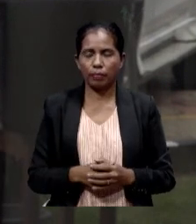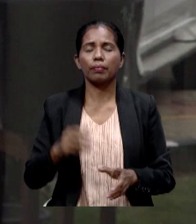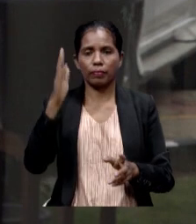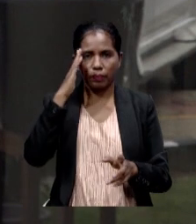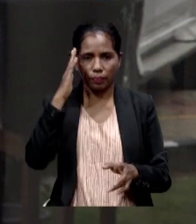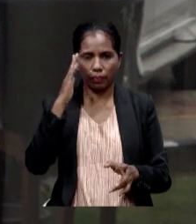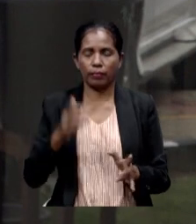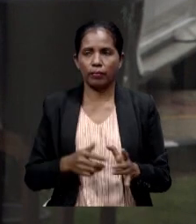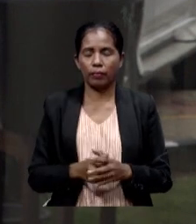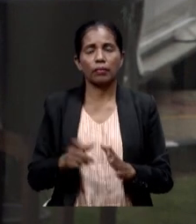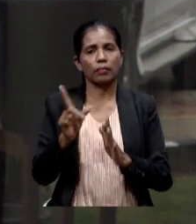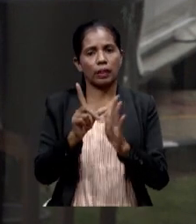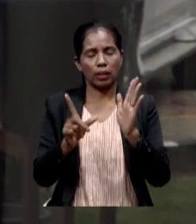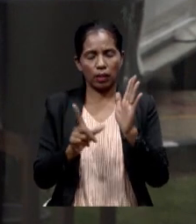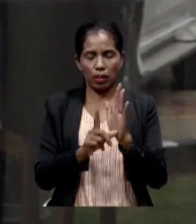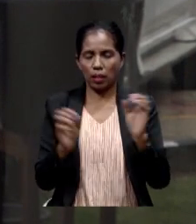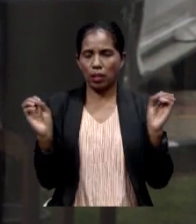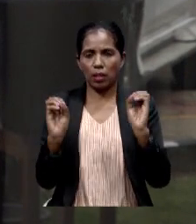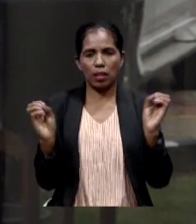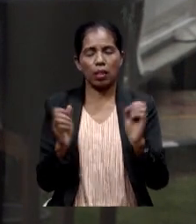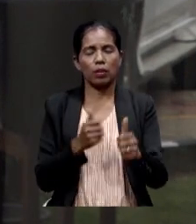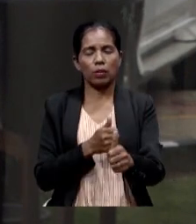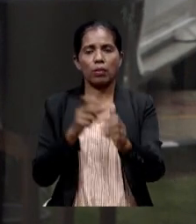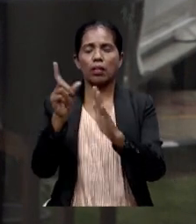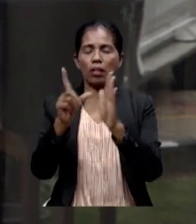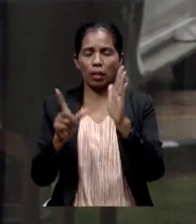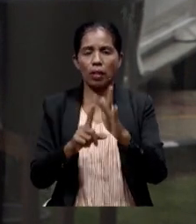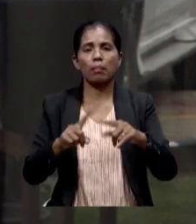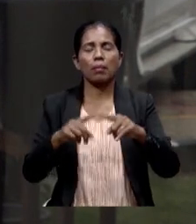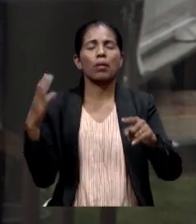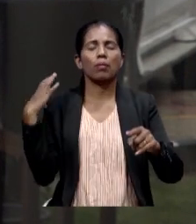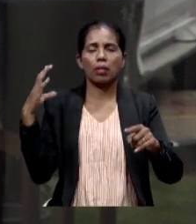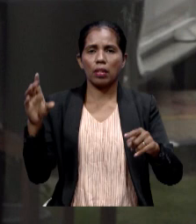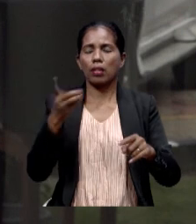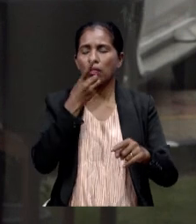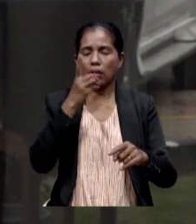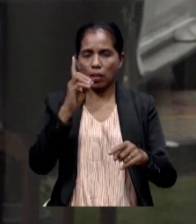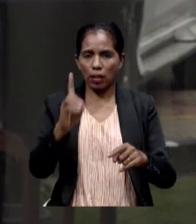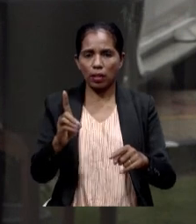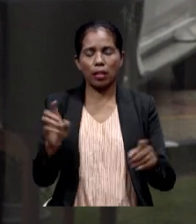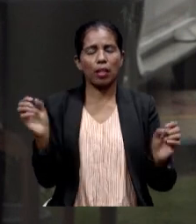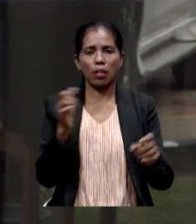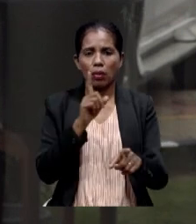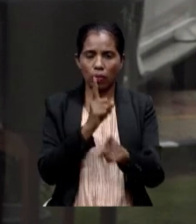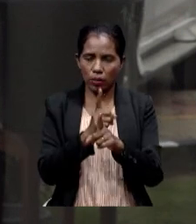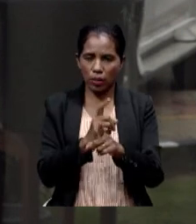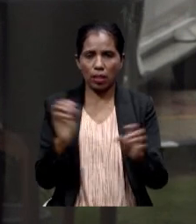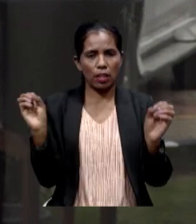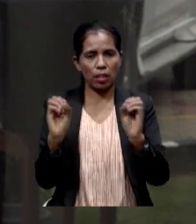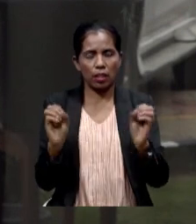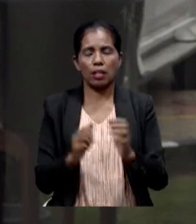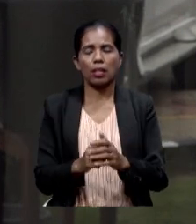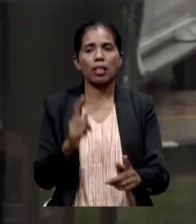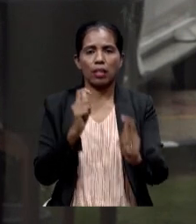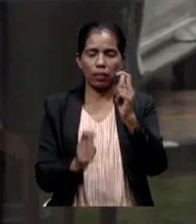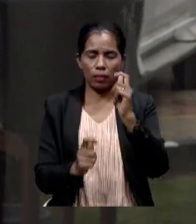até lei é inconstitucional. Mas a competência de declarar que é inconstitucional que lá né, é tribunal